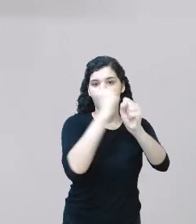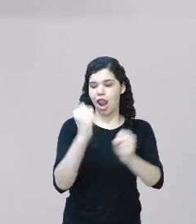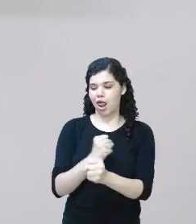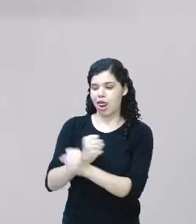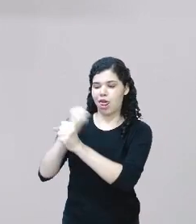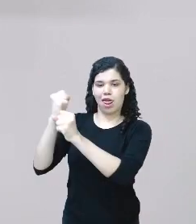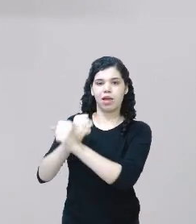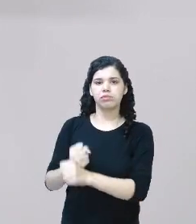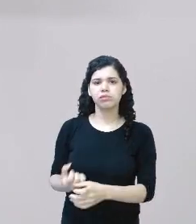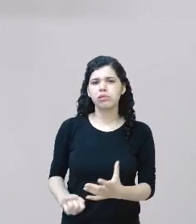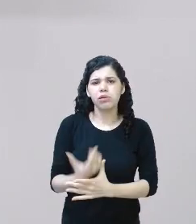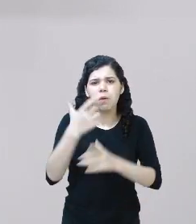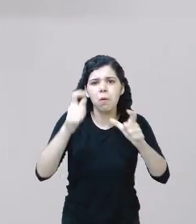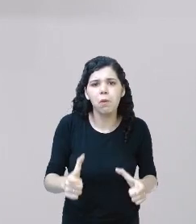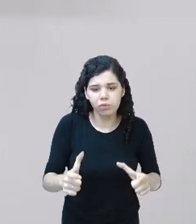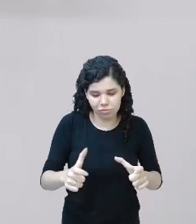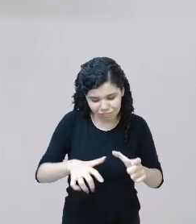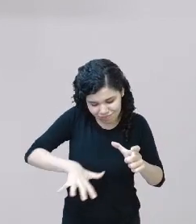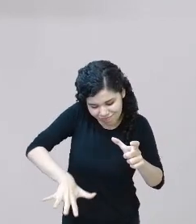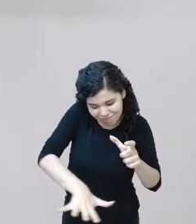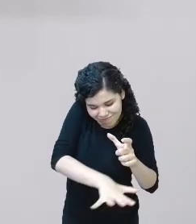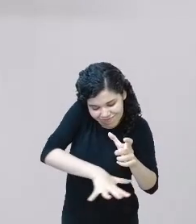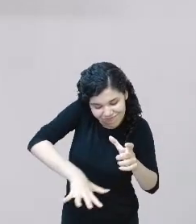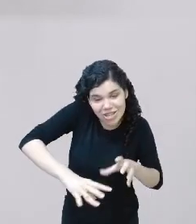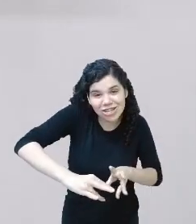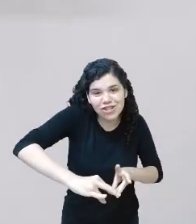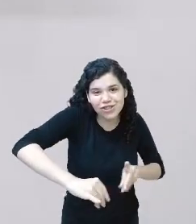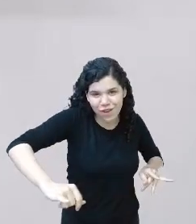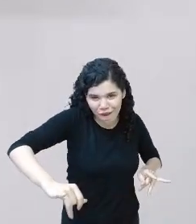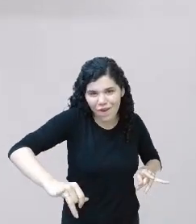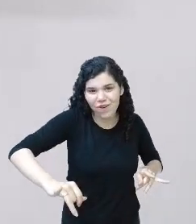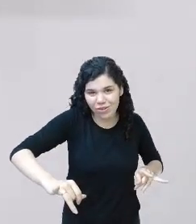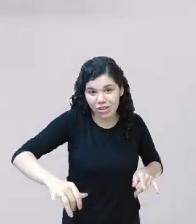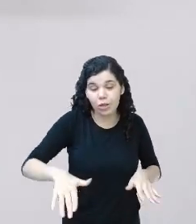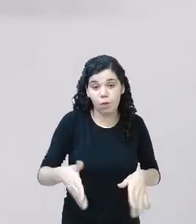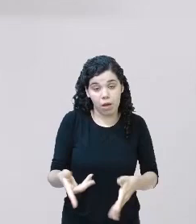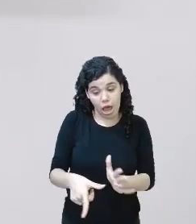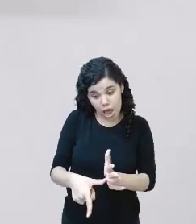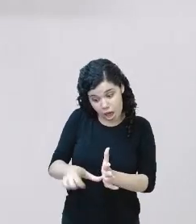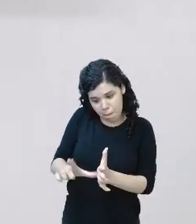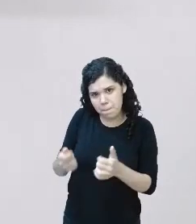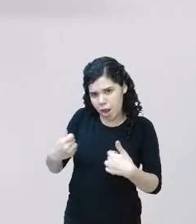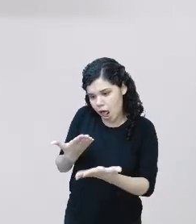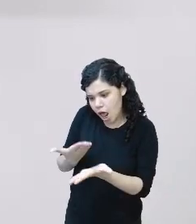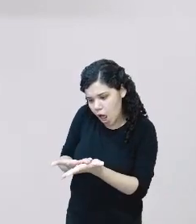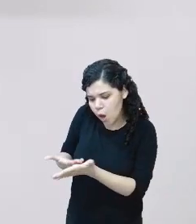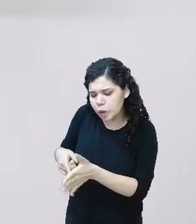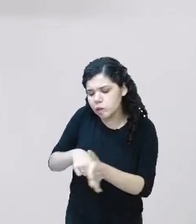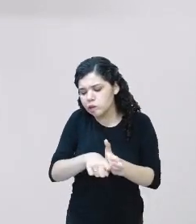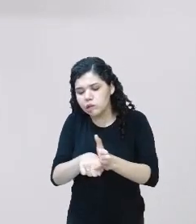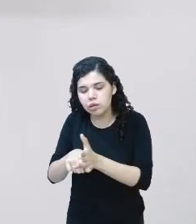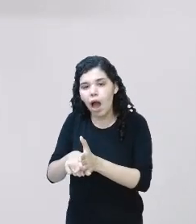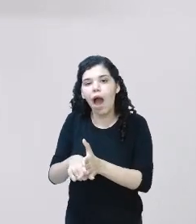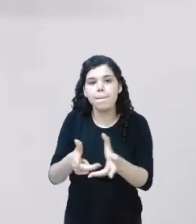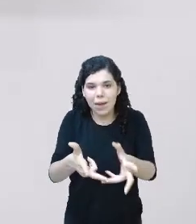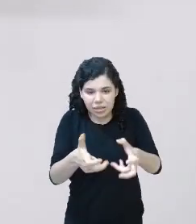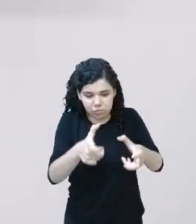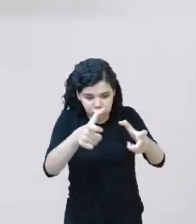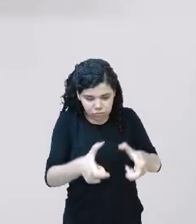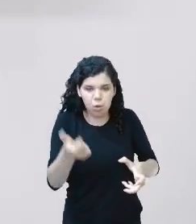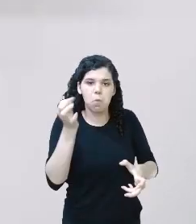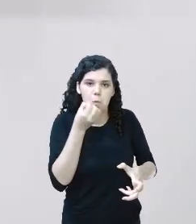onde? Em solo. E a partir do estudo é que se determina o local